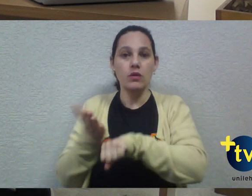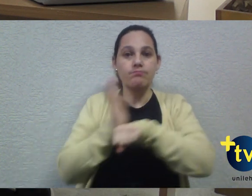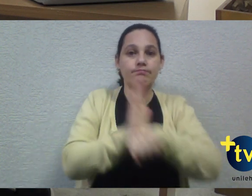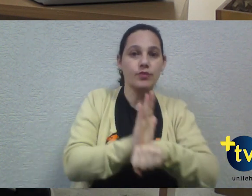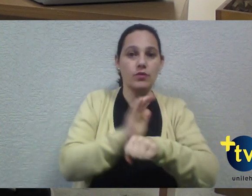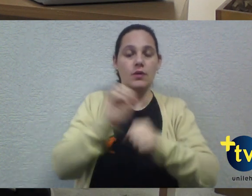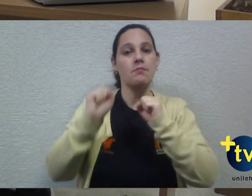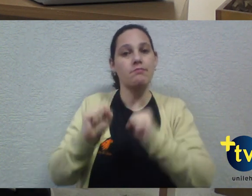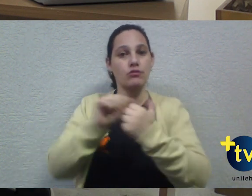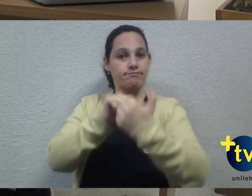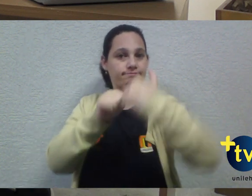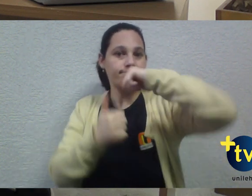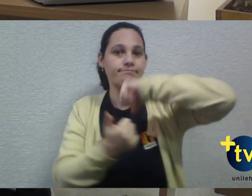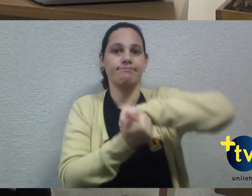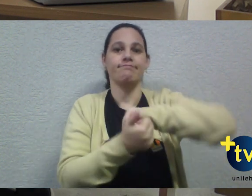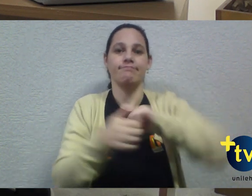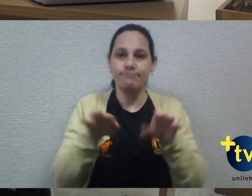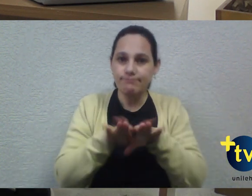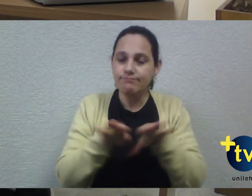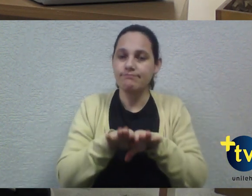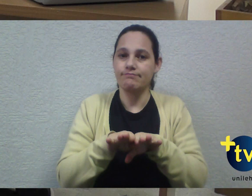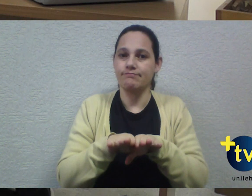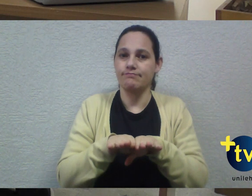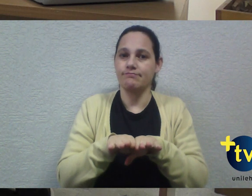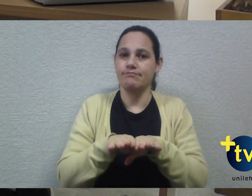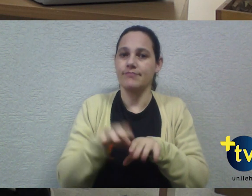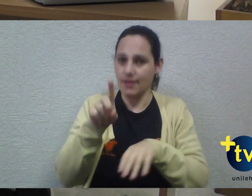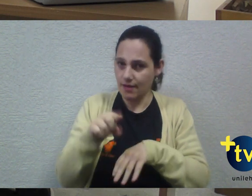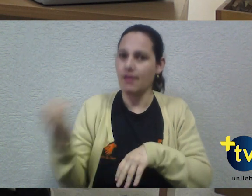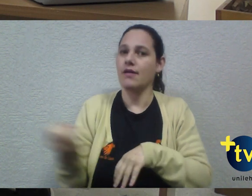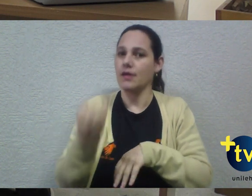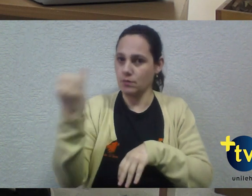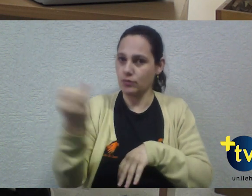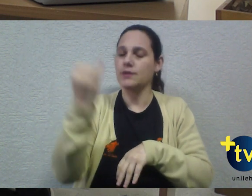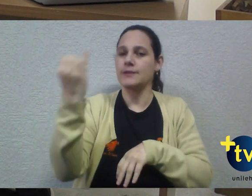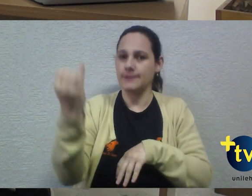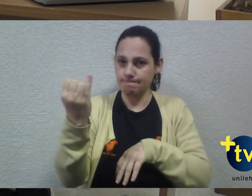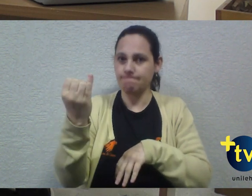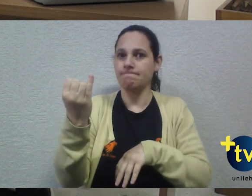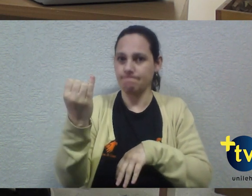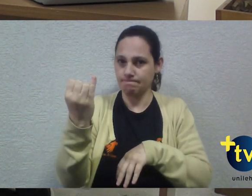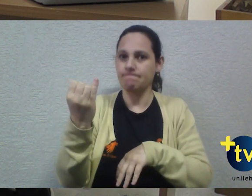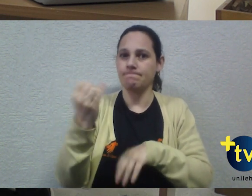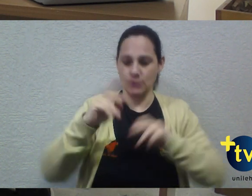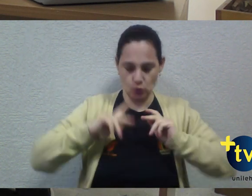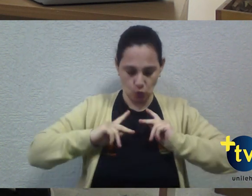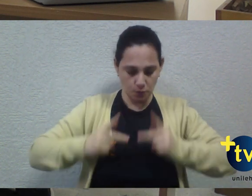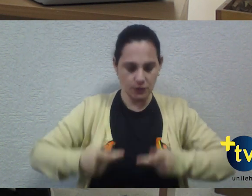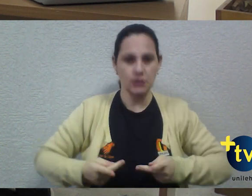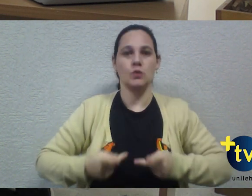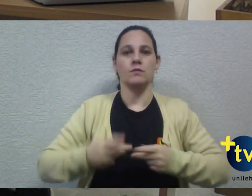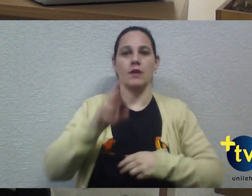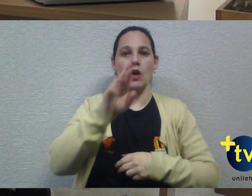humanos podem se adaptar dentro desse ambiente que será inevitável esse contato entre seres humanos e